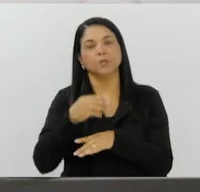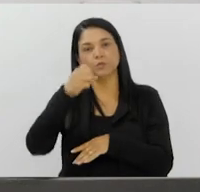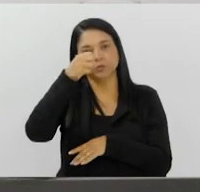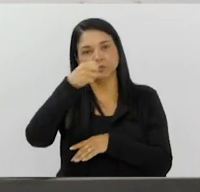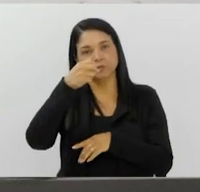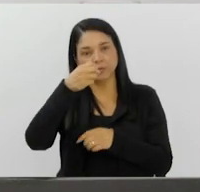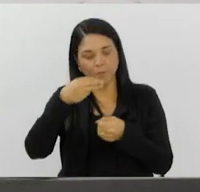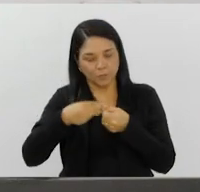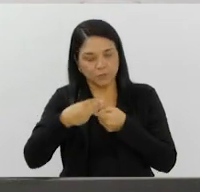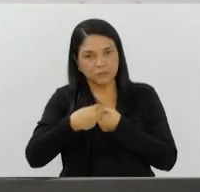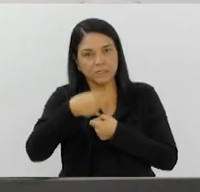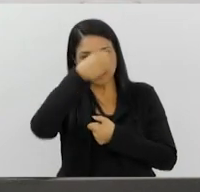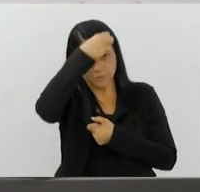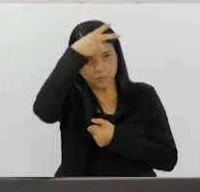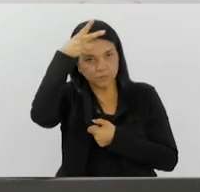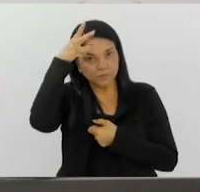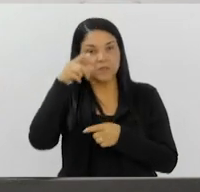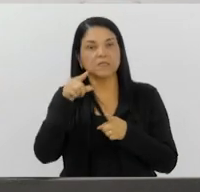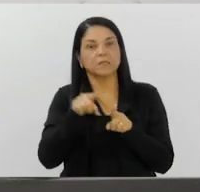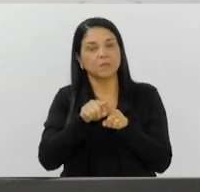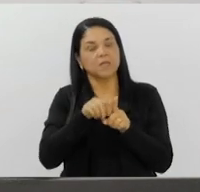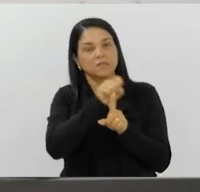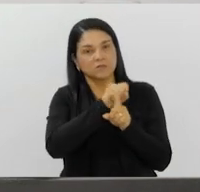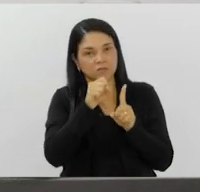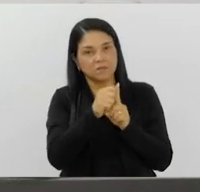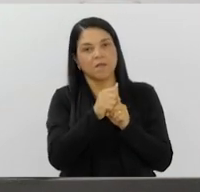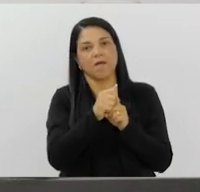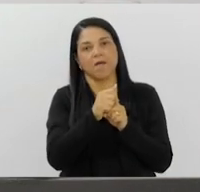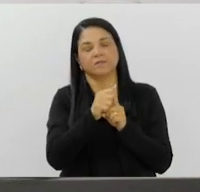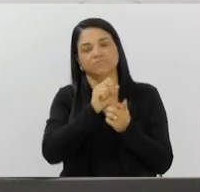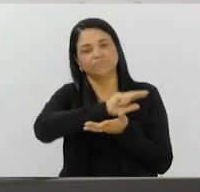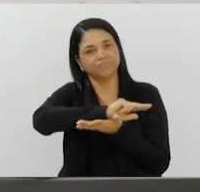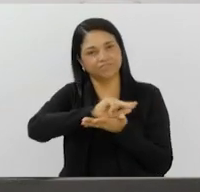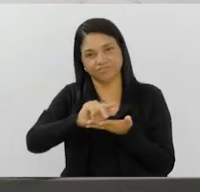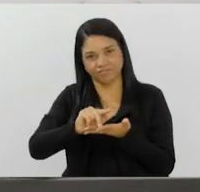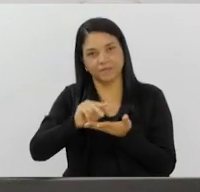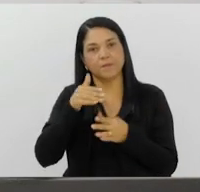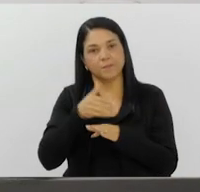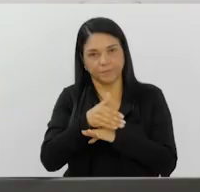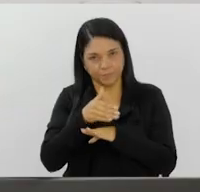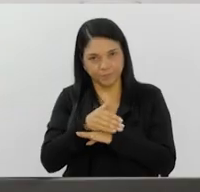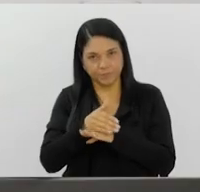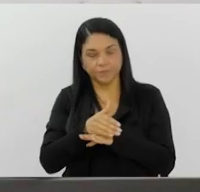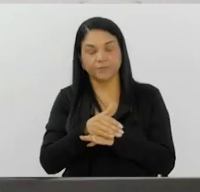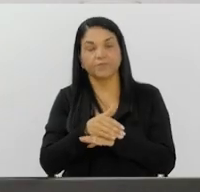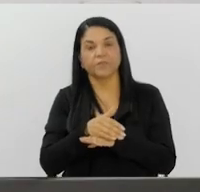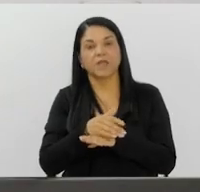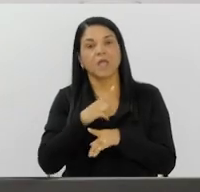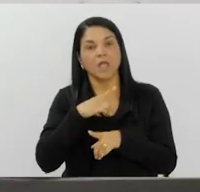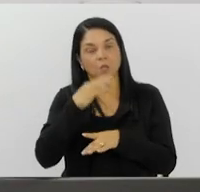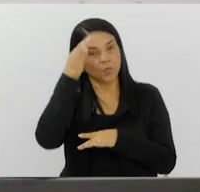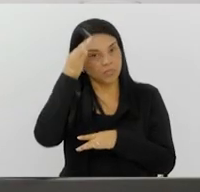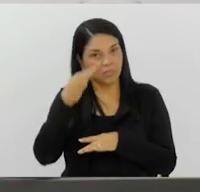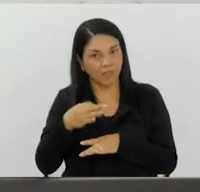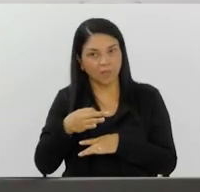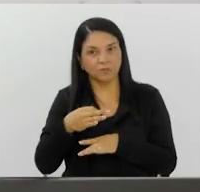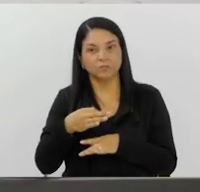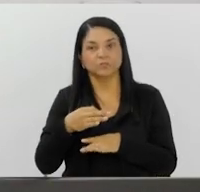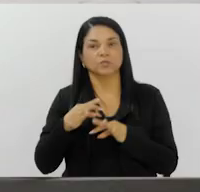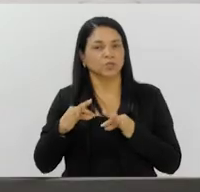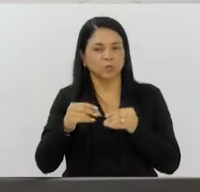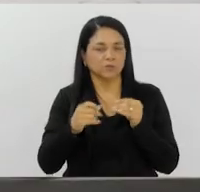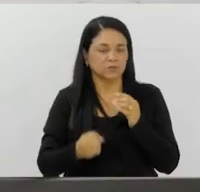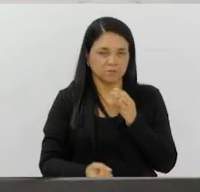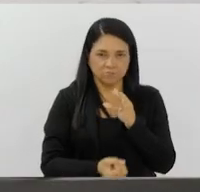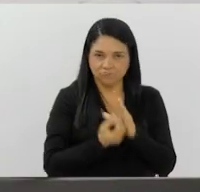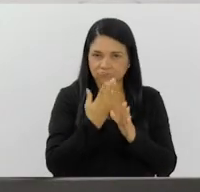da sociedade etc etc e em suma eh entendo essa como todas as leis que eu fiz